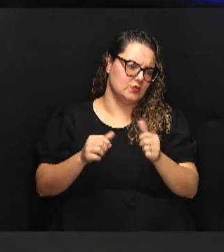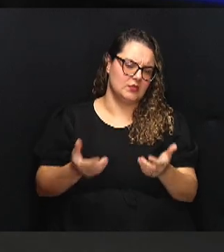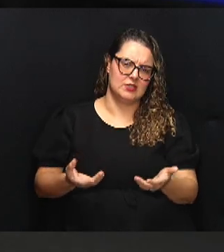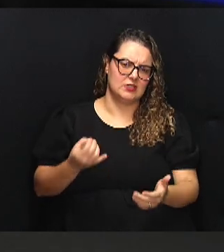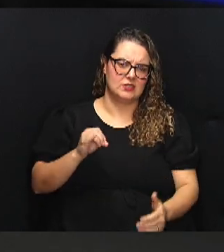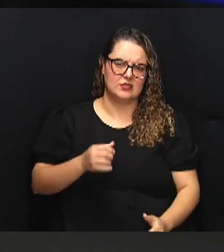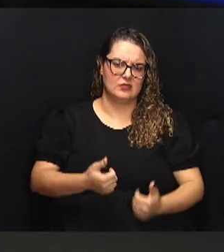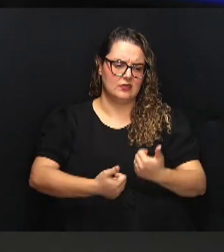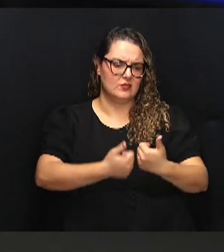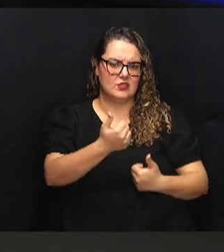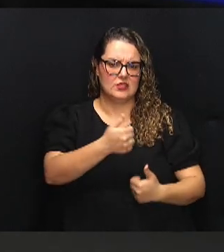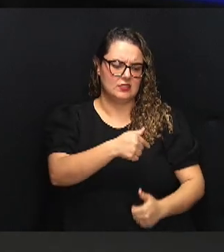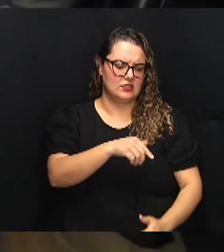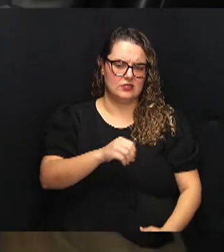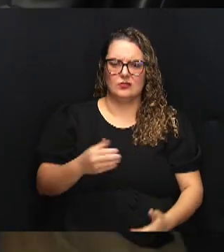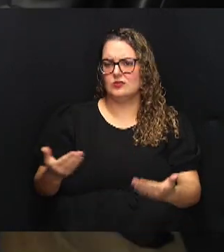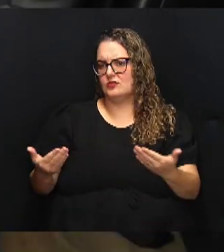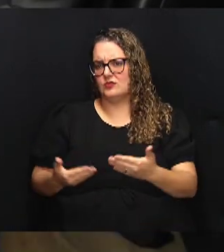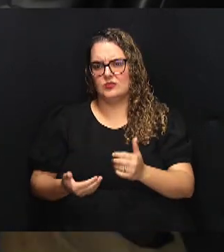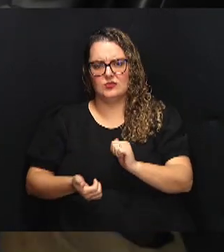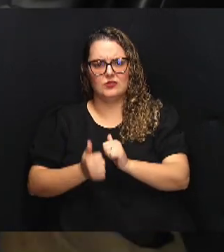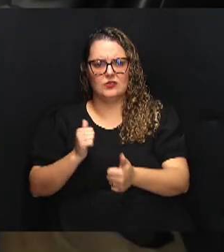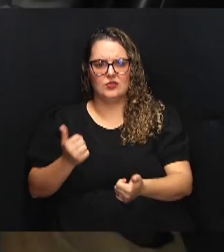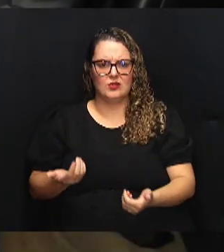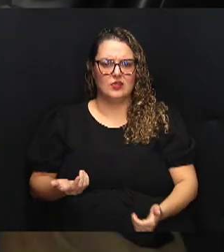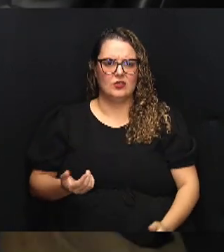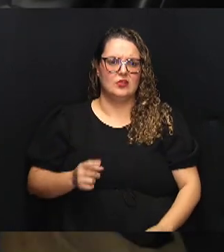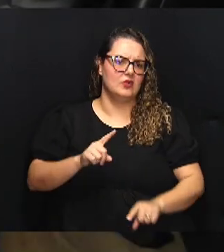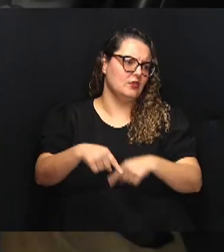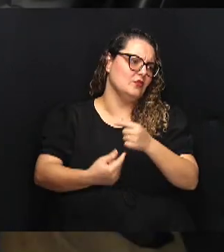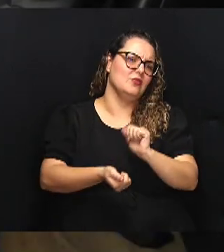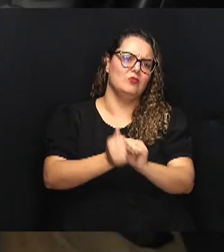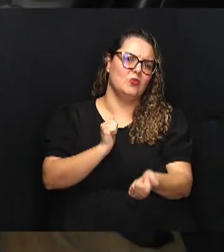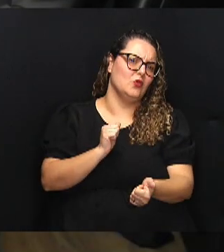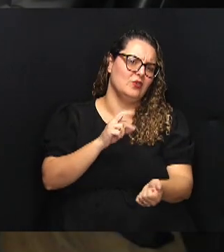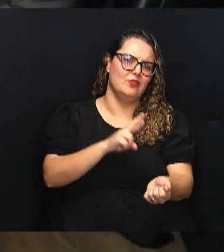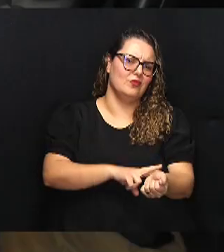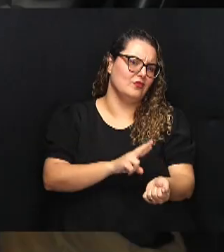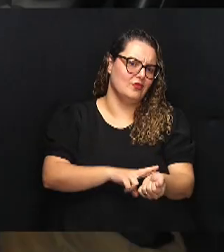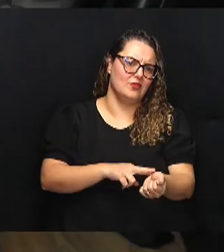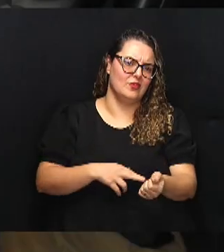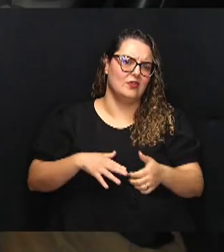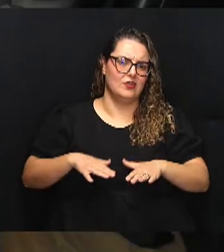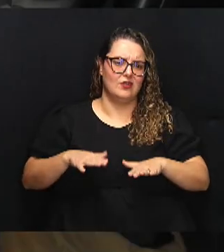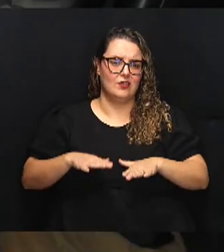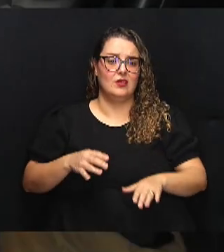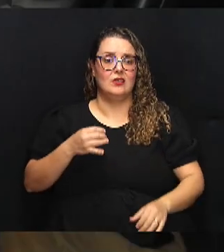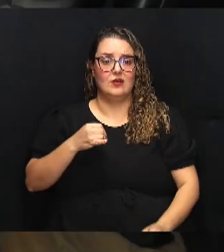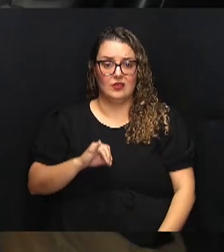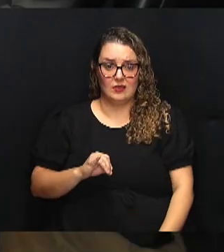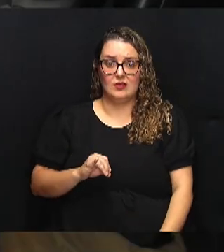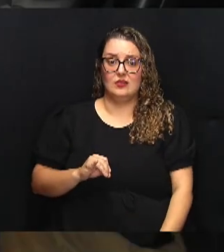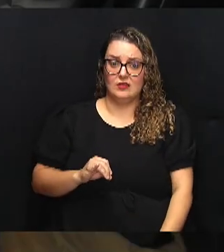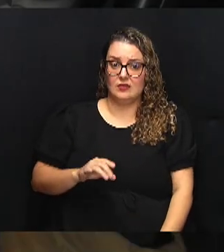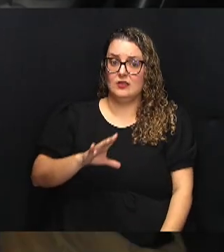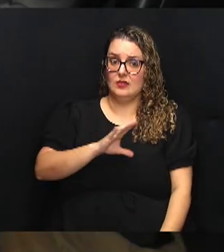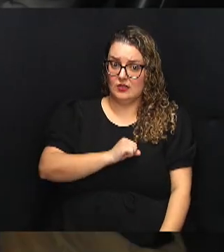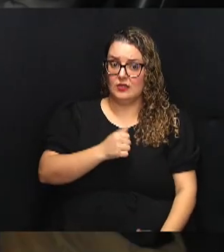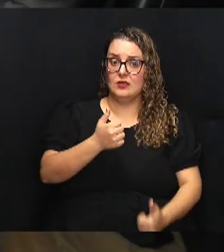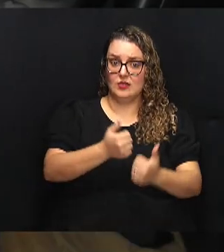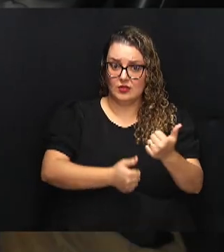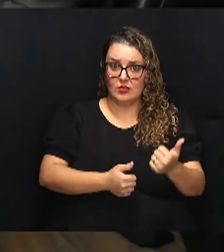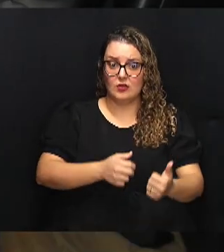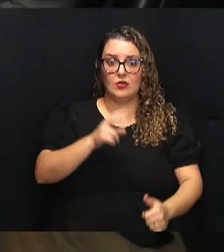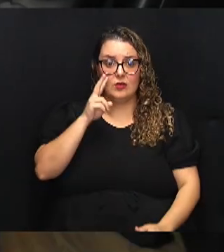pegar o futebol da década de 70 e o futebol de hoje, é praticamente um outro esporte. É um ritmo muito devagar. Se você, quem gosta de futebol e assiste uma